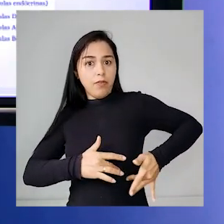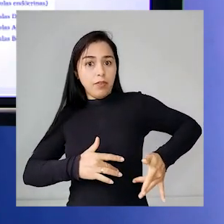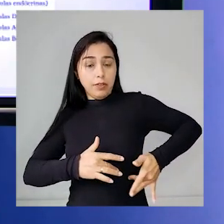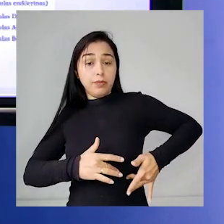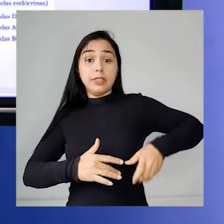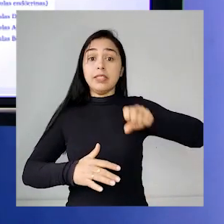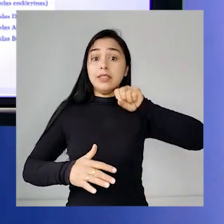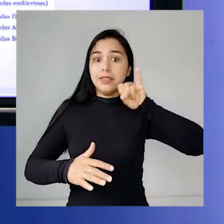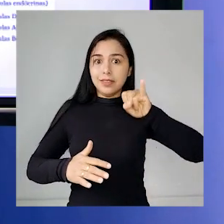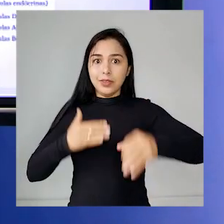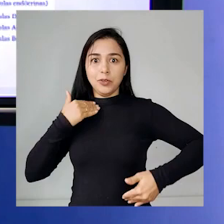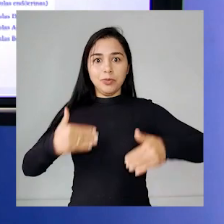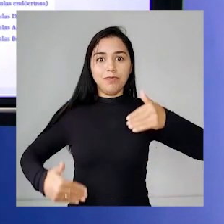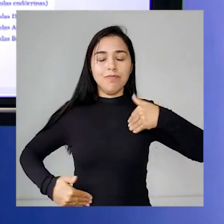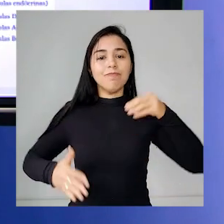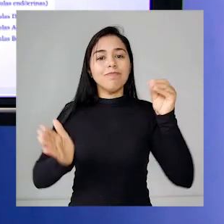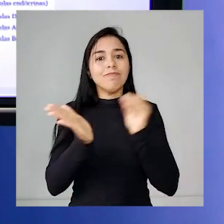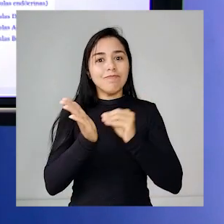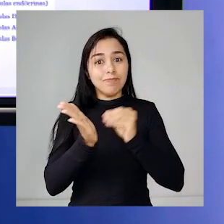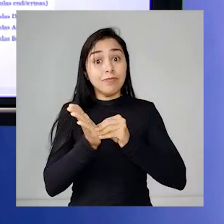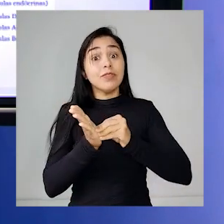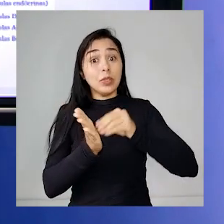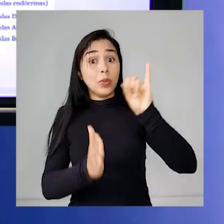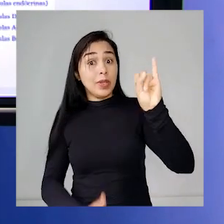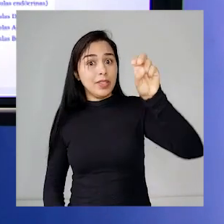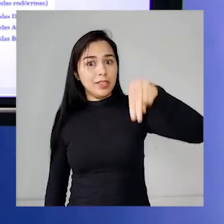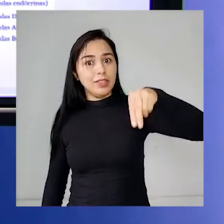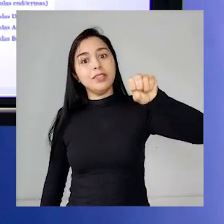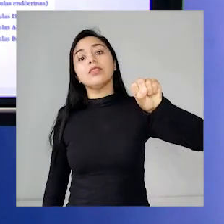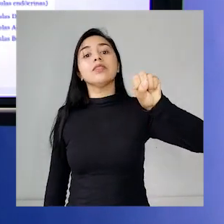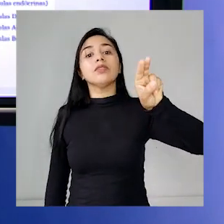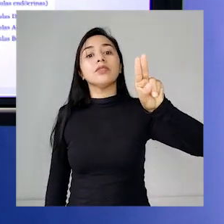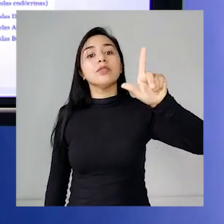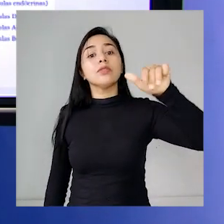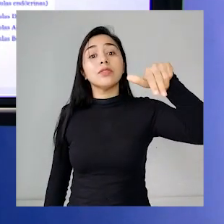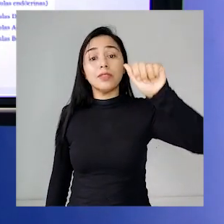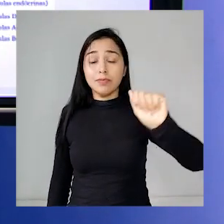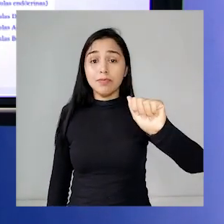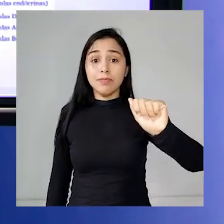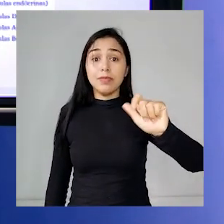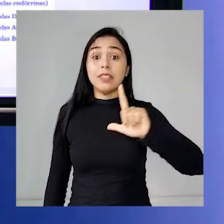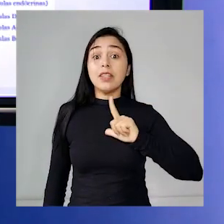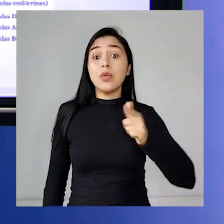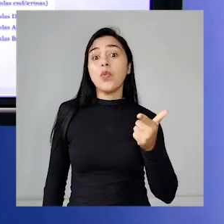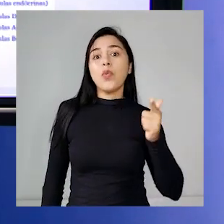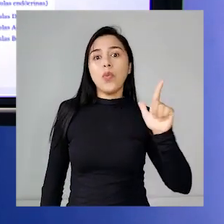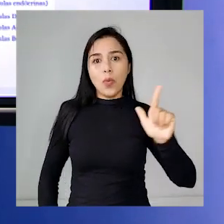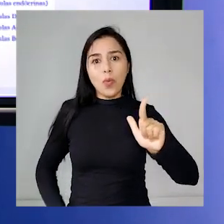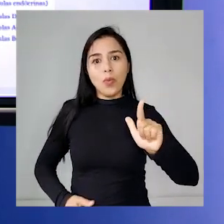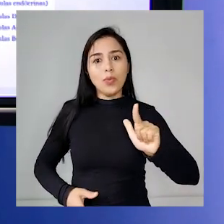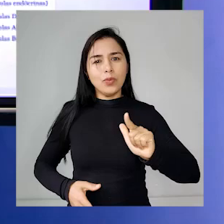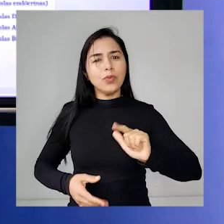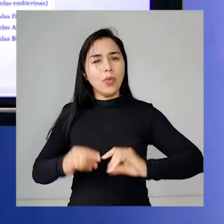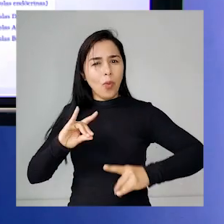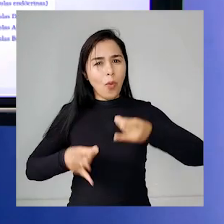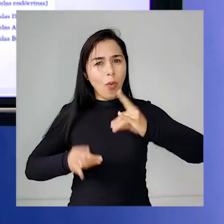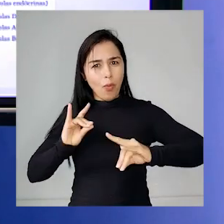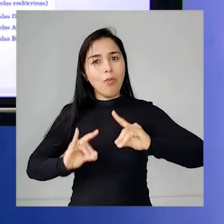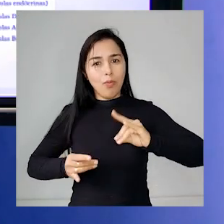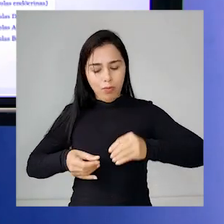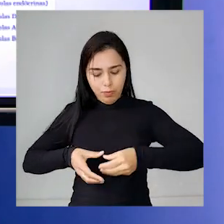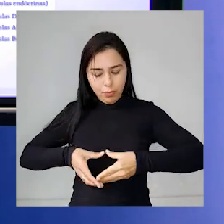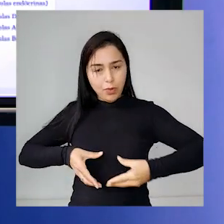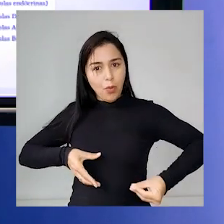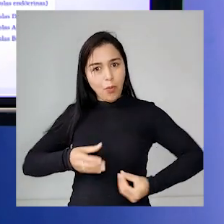Quando nos falta insulina, aí nós temos a ação de outro hormônio produzido pelo pâncreas, o